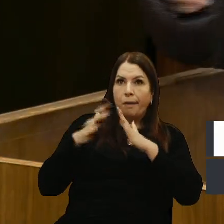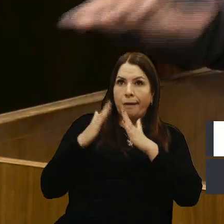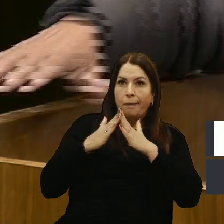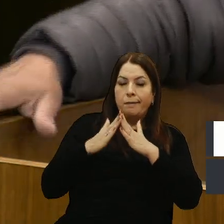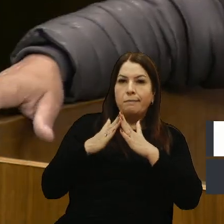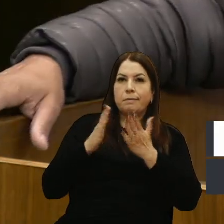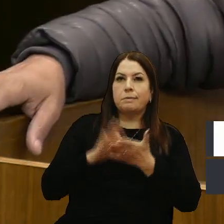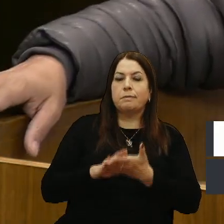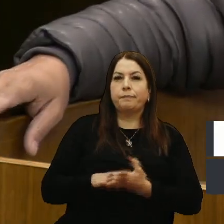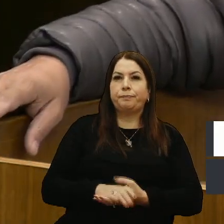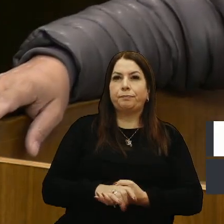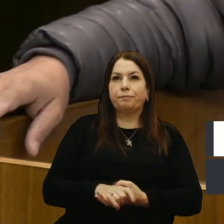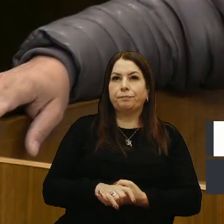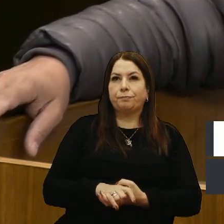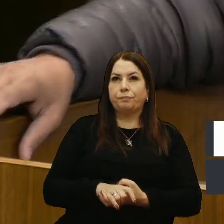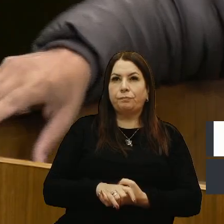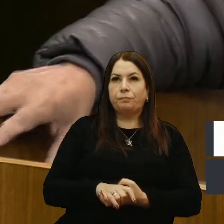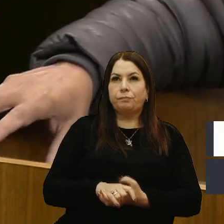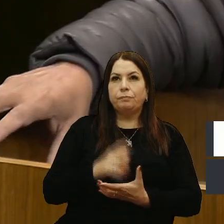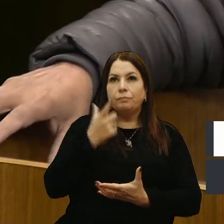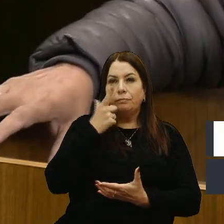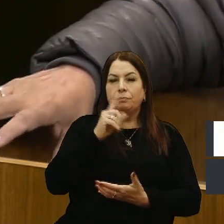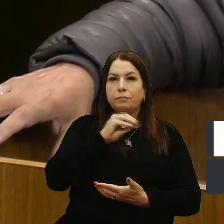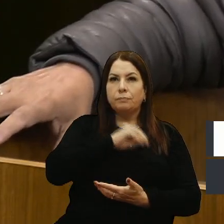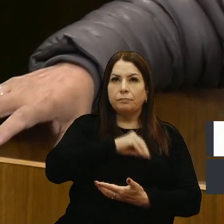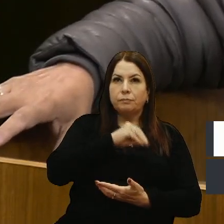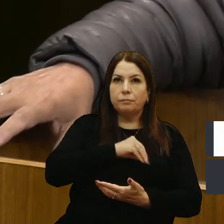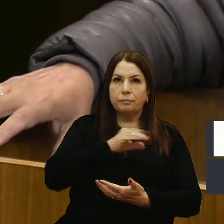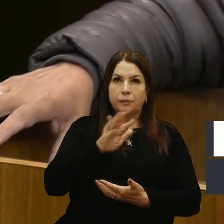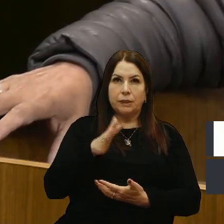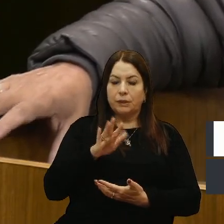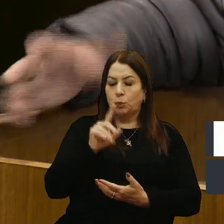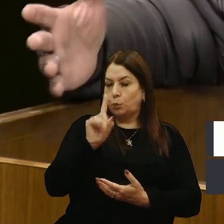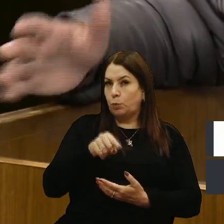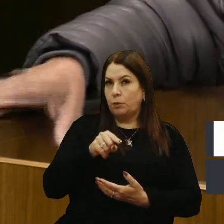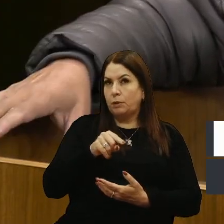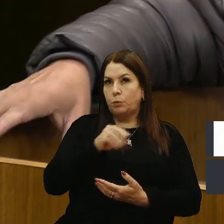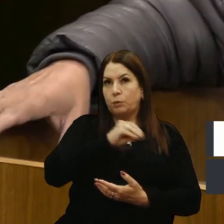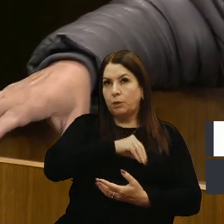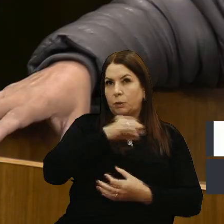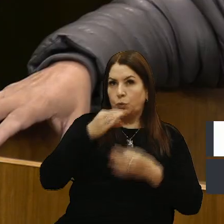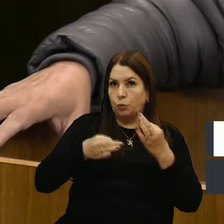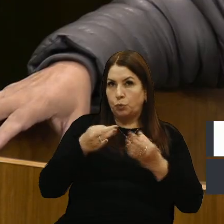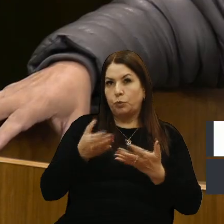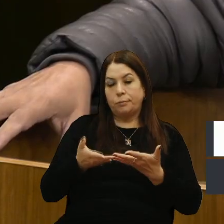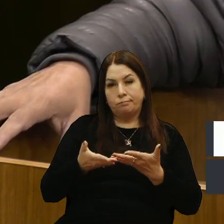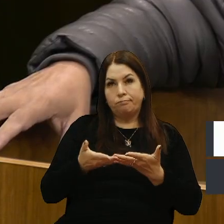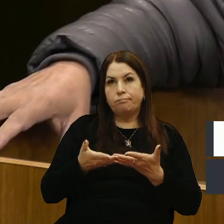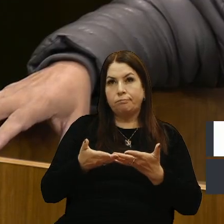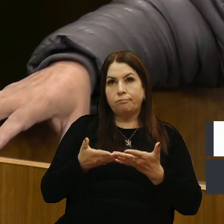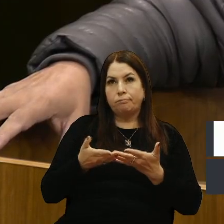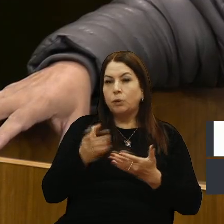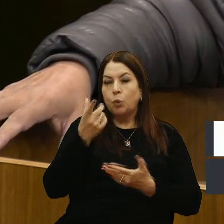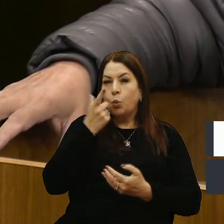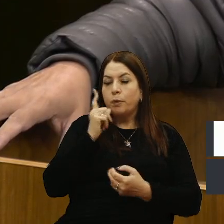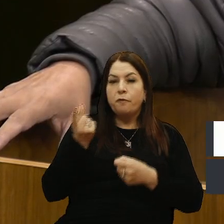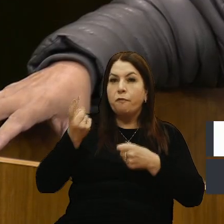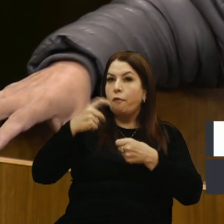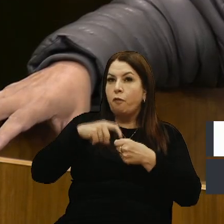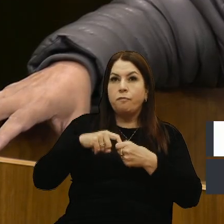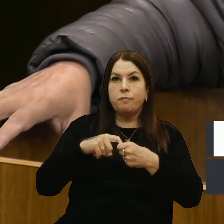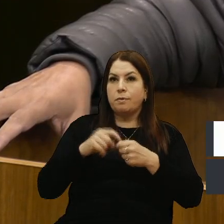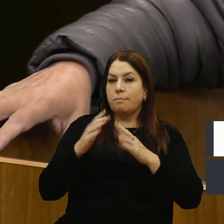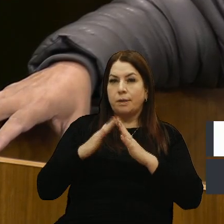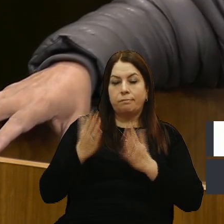de casa para ganhar um salário que muitas vezes não é um salário justo e acaba não conseguindo voltar